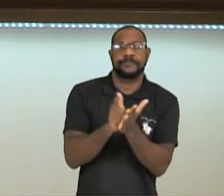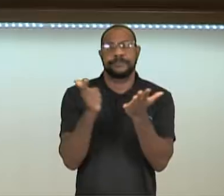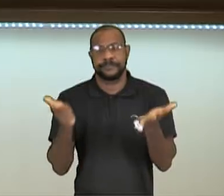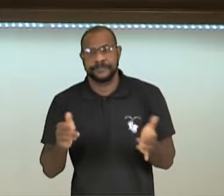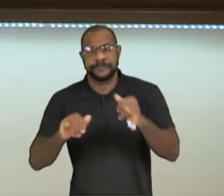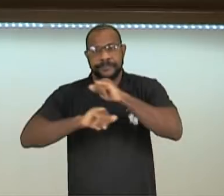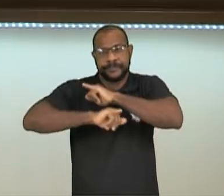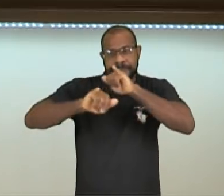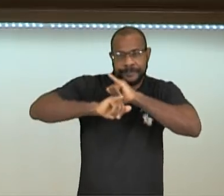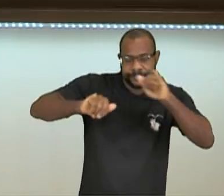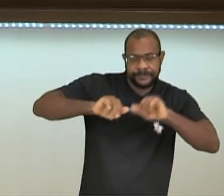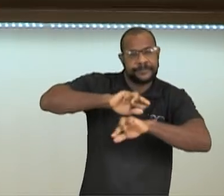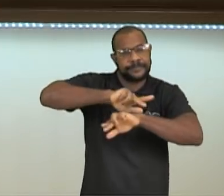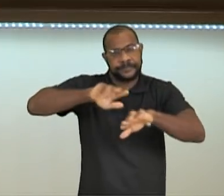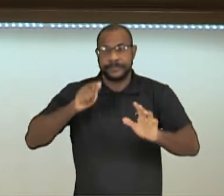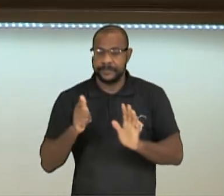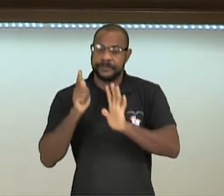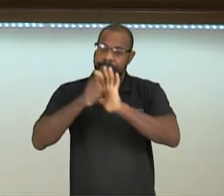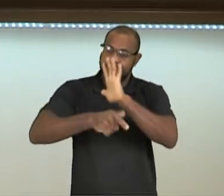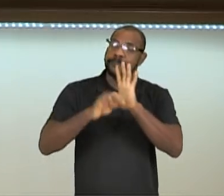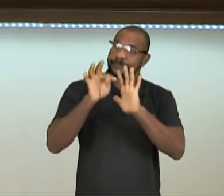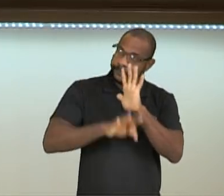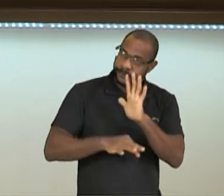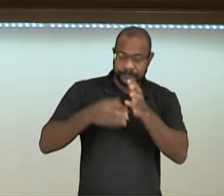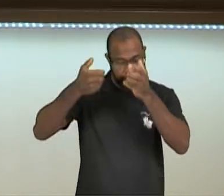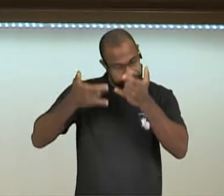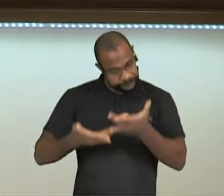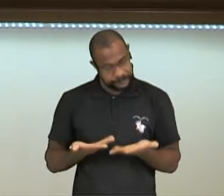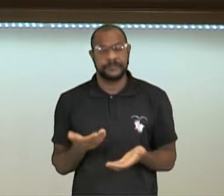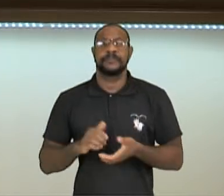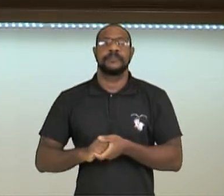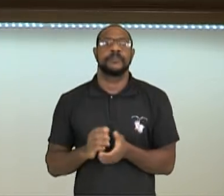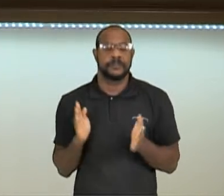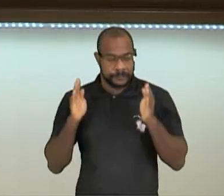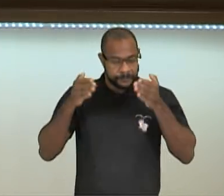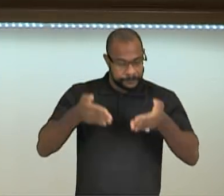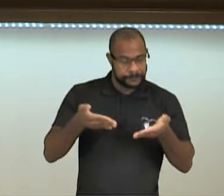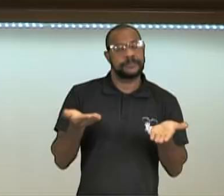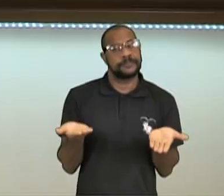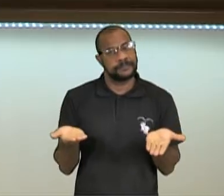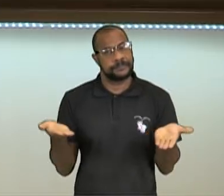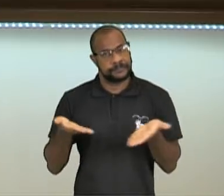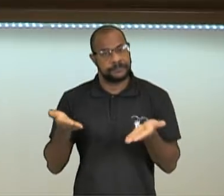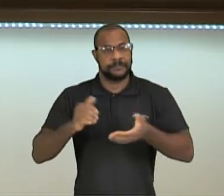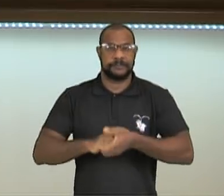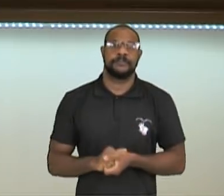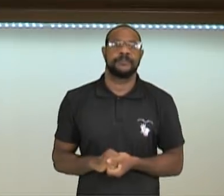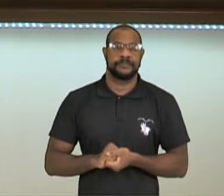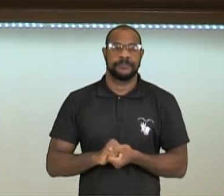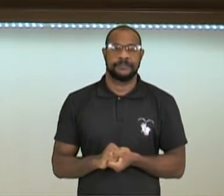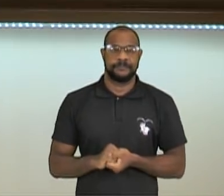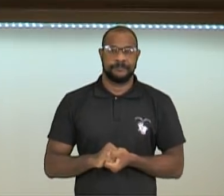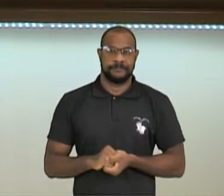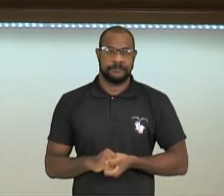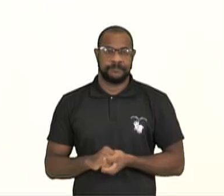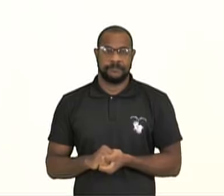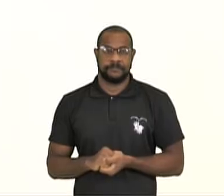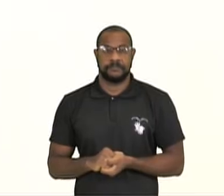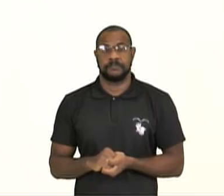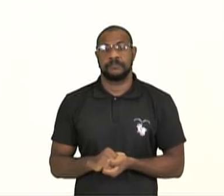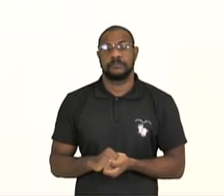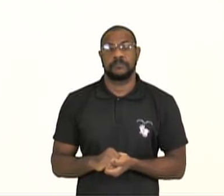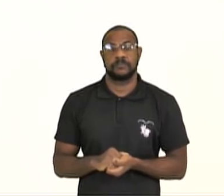tudo isso são gêneros textuais. Hoje nós vamos trabalhar com esse específico. Vamos ver que texto é esse? O